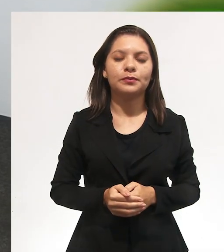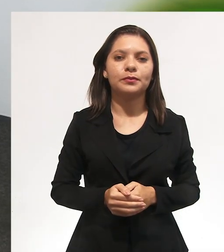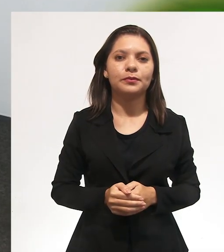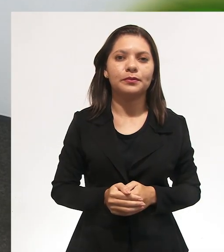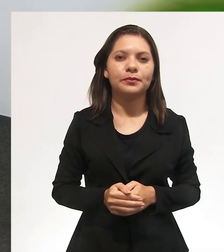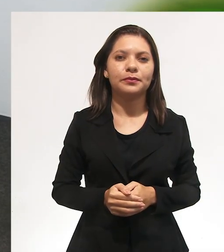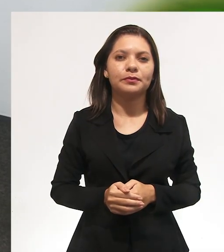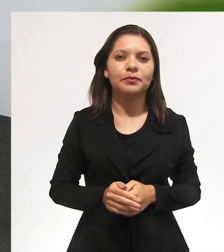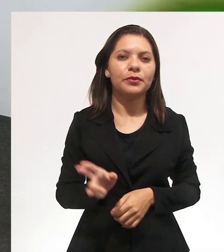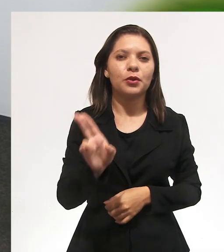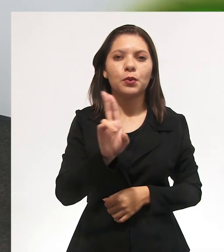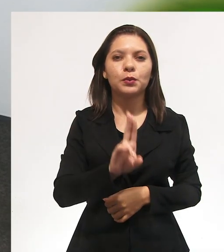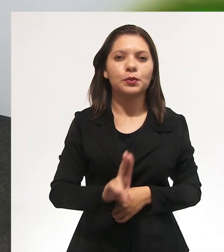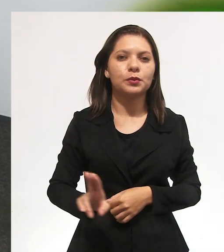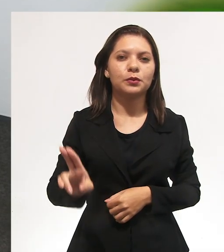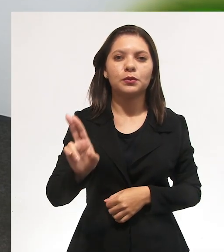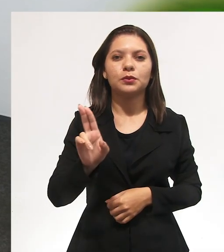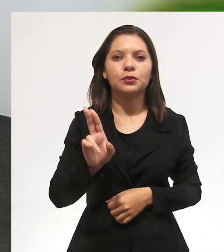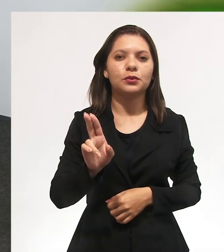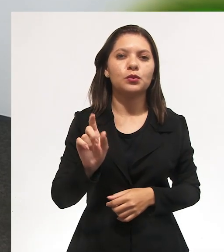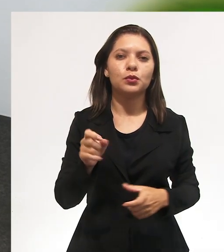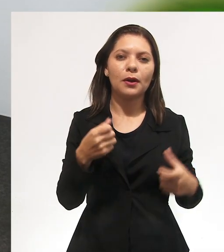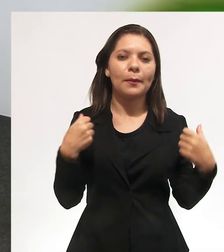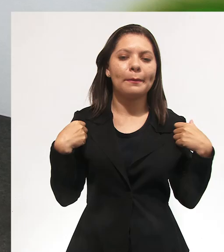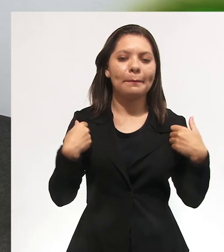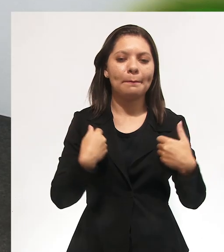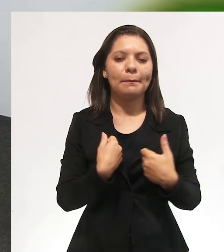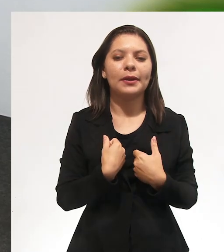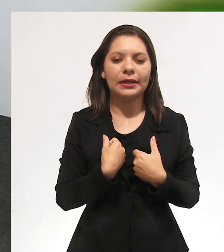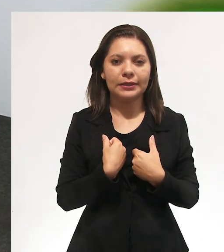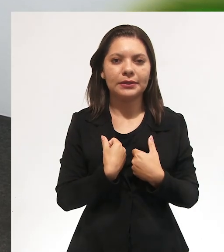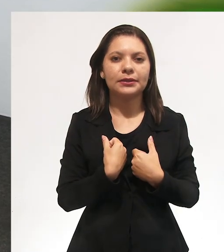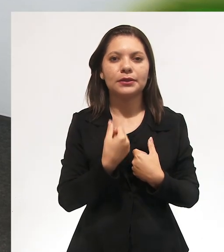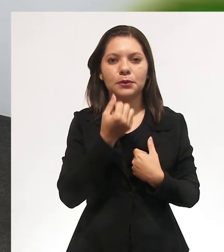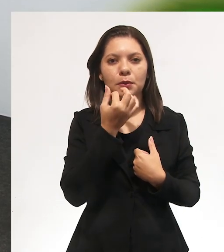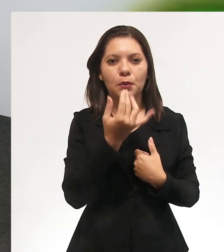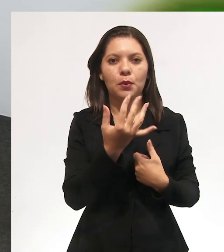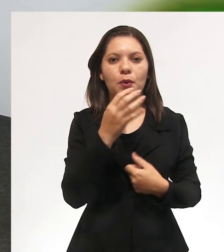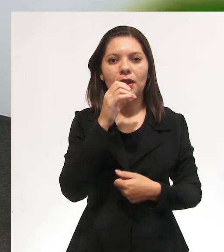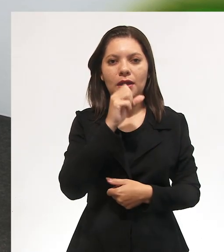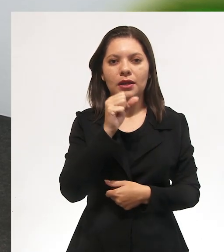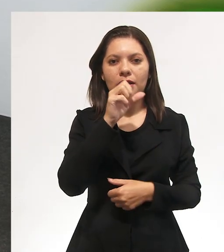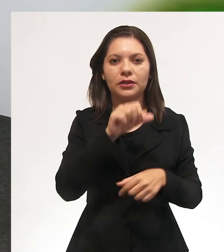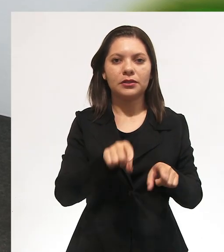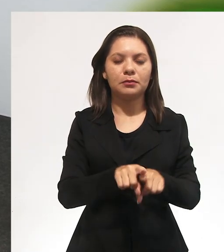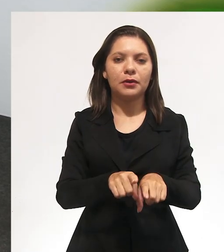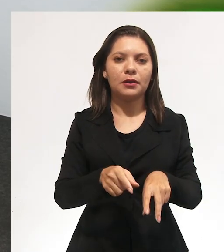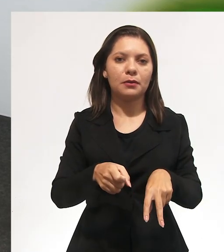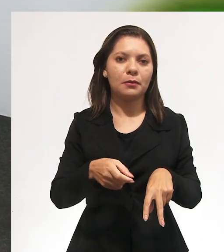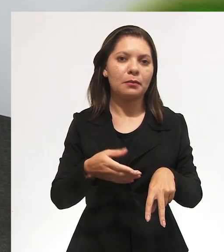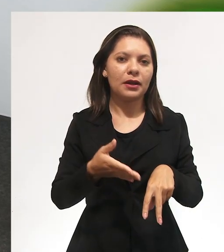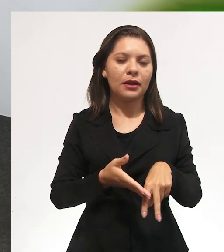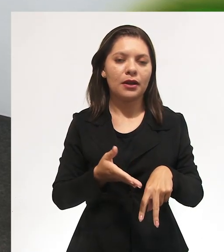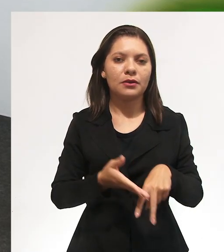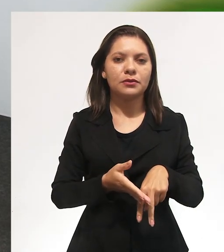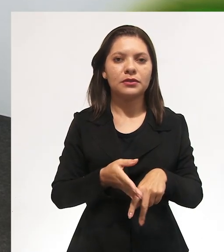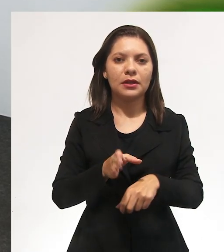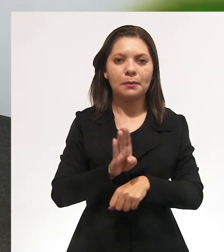trajando um blazer de cor laranja, uma calça bege e umas